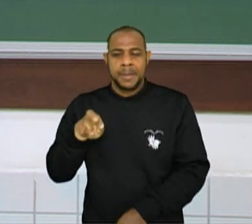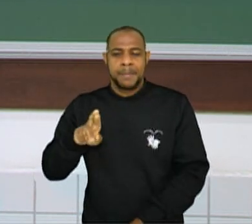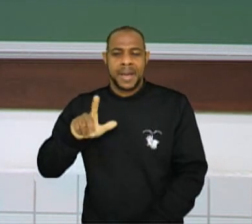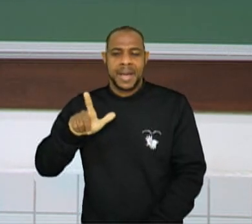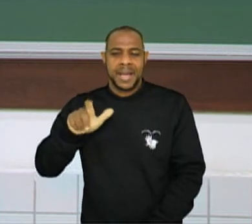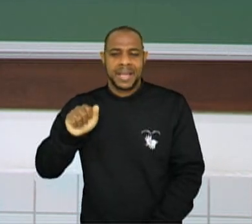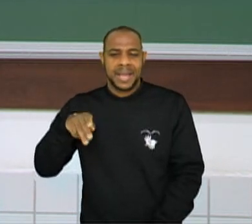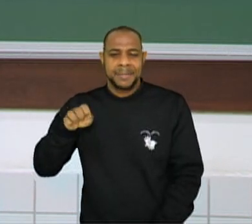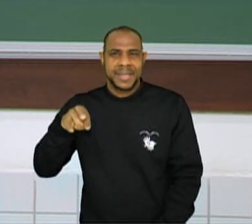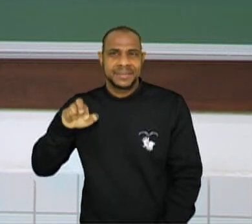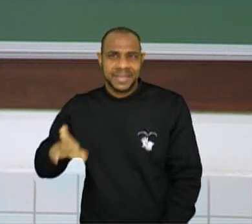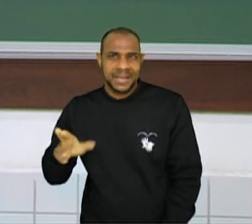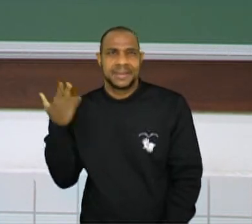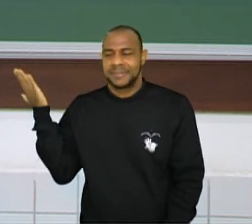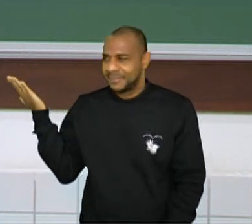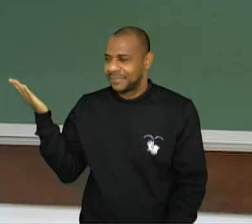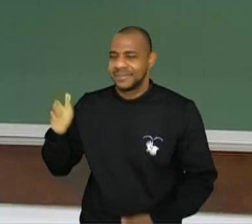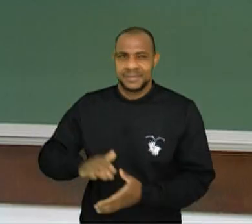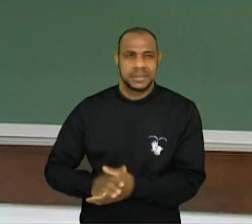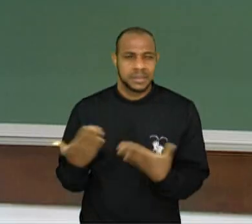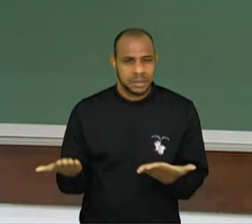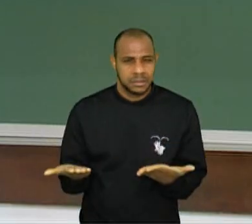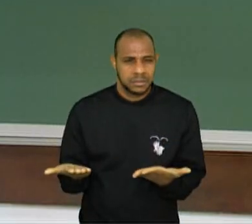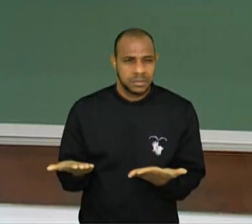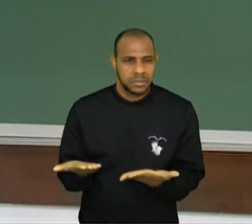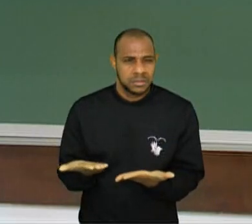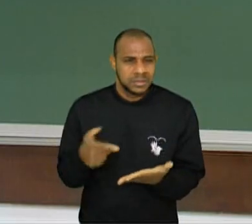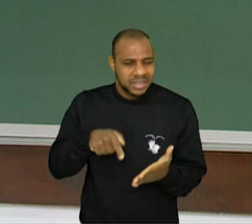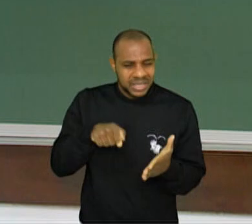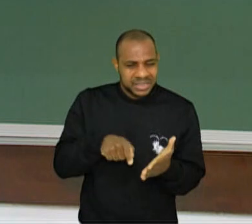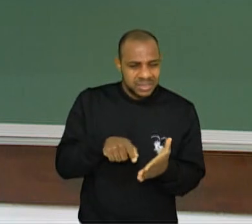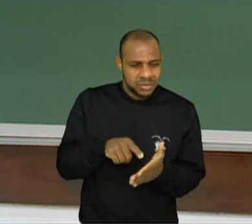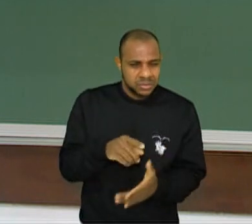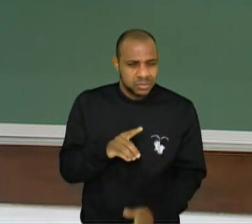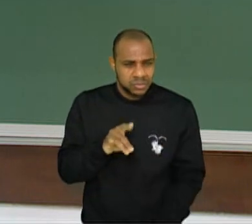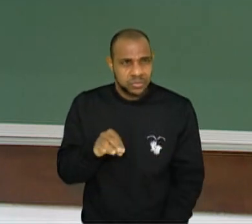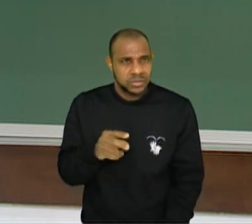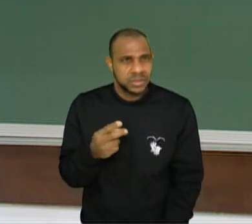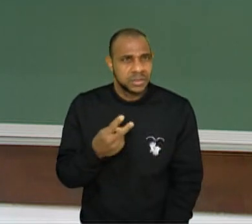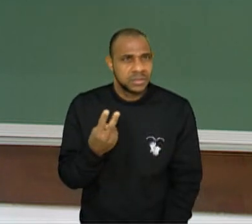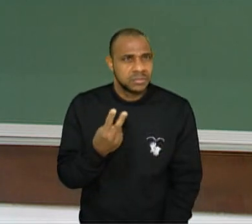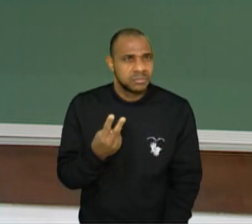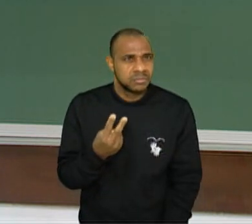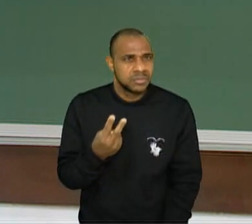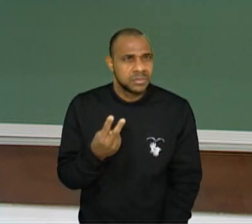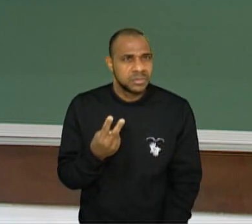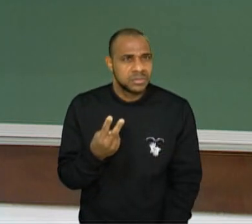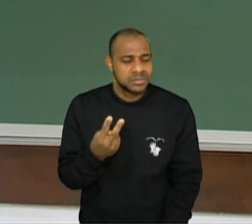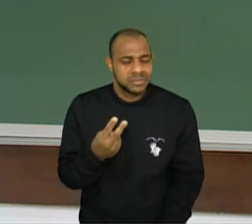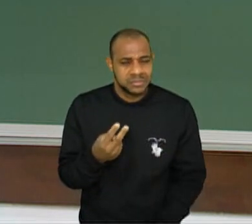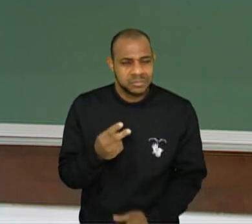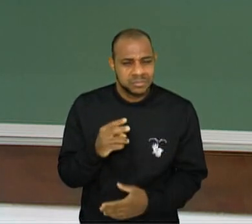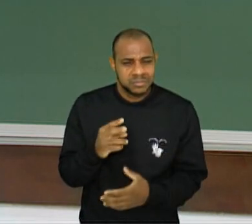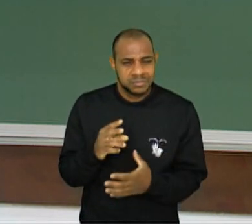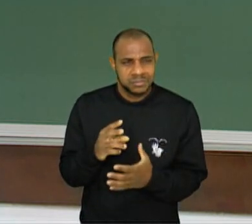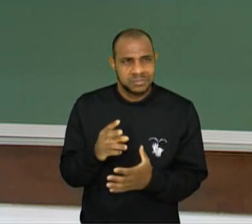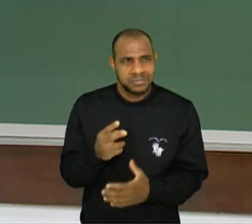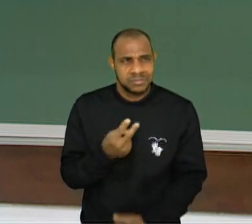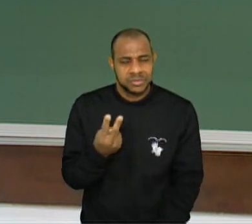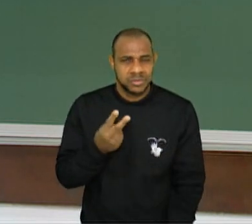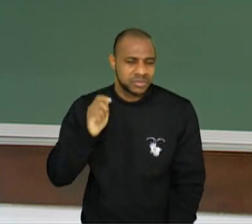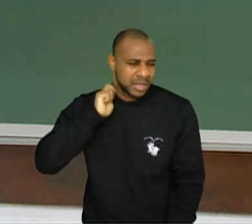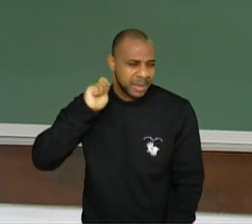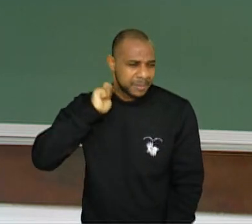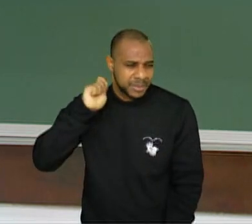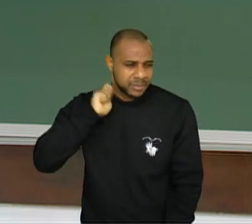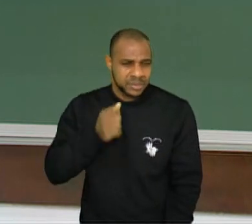ou menos assim. Naquele dia, 2 de madrugada, estamos ali às 2 horas da manhã, 2 de abril,